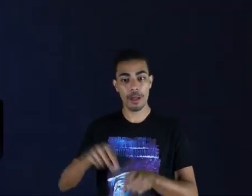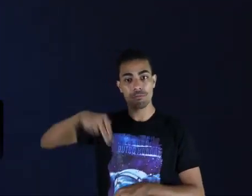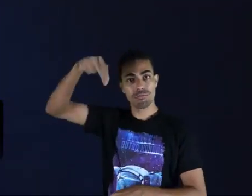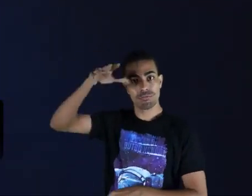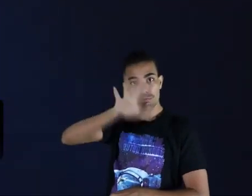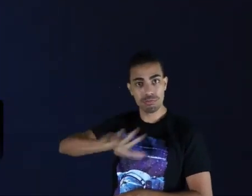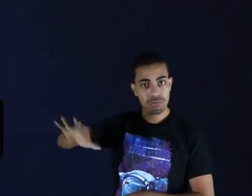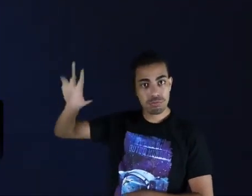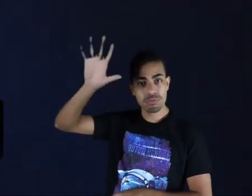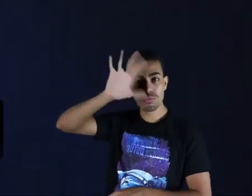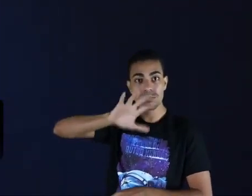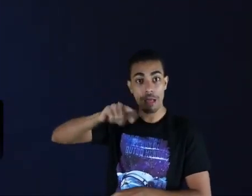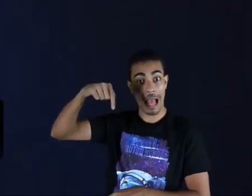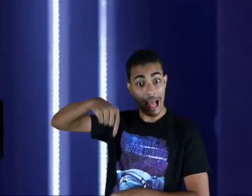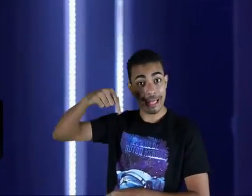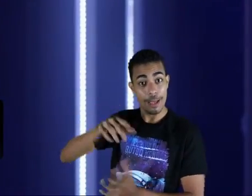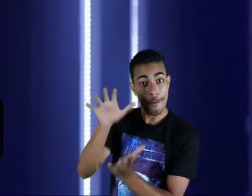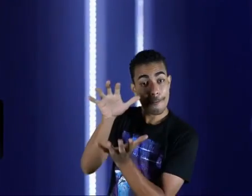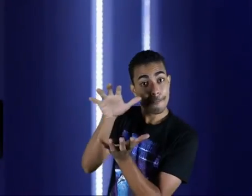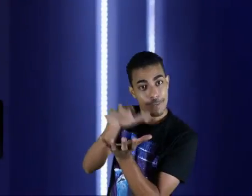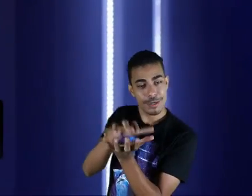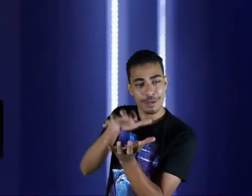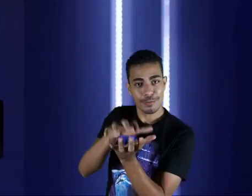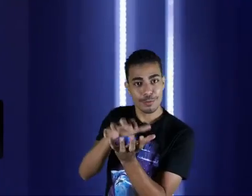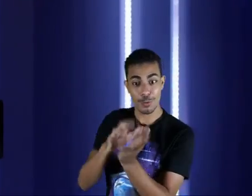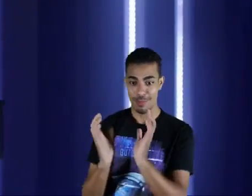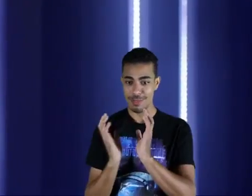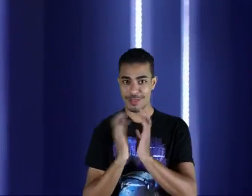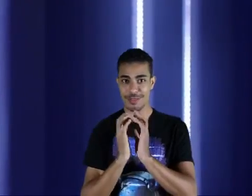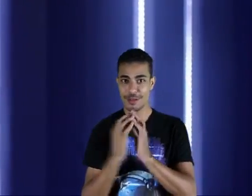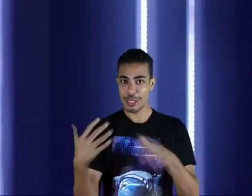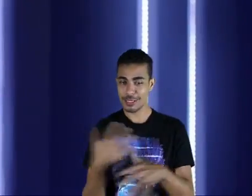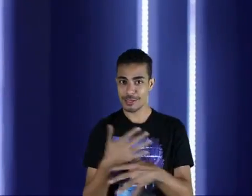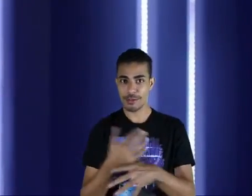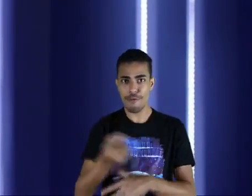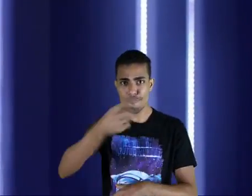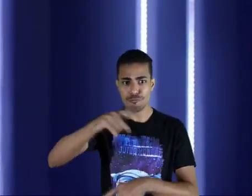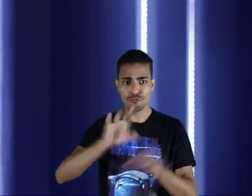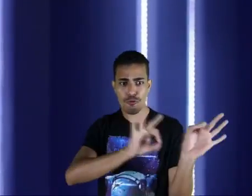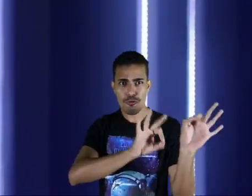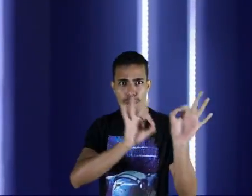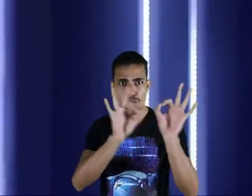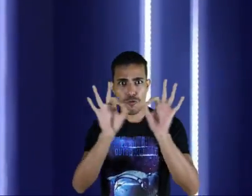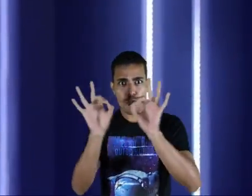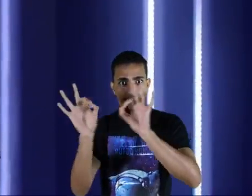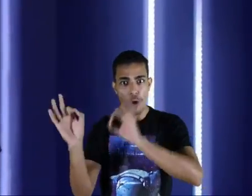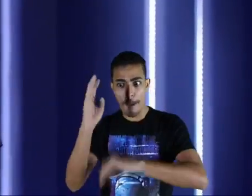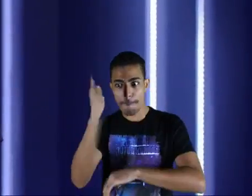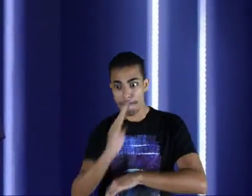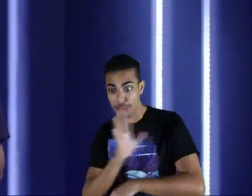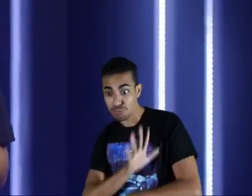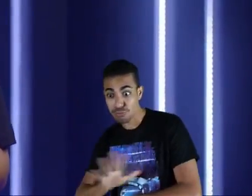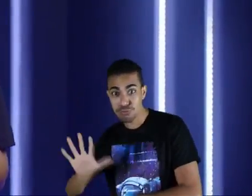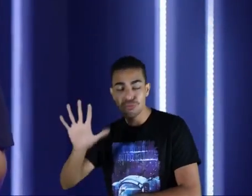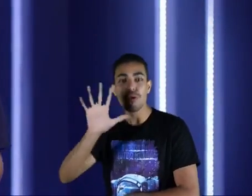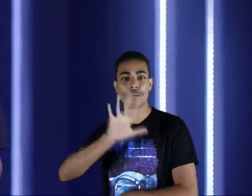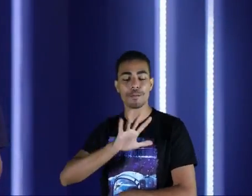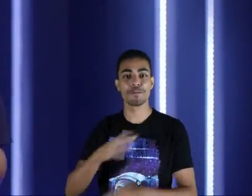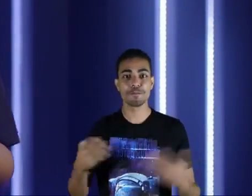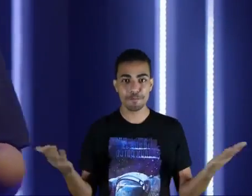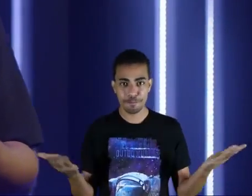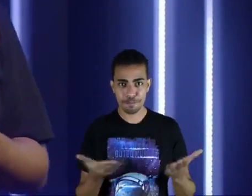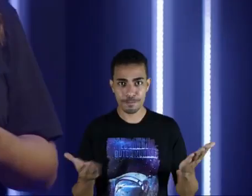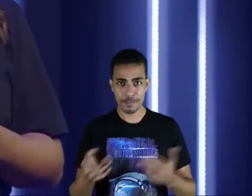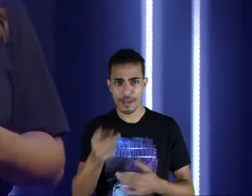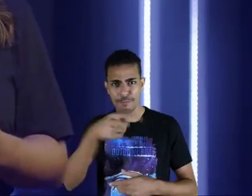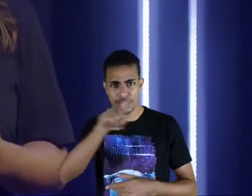Nordeste Brasileira, em Recife, Pernambuco. Um abraço para todos vocês que estão assistindo a gente em todos os lugares do Brasil. E a partir de agora, eu quero que